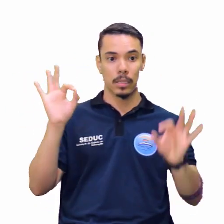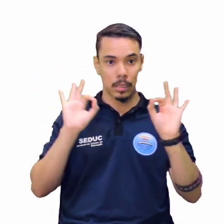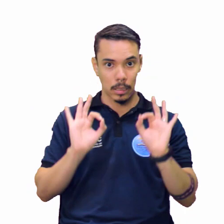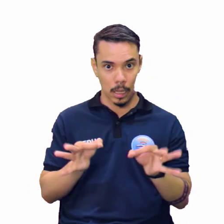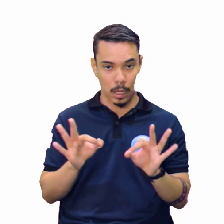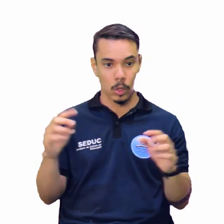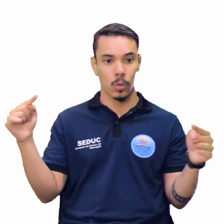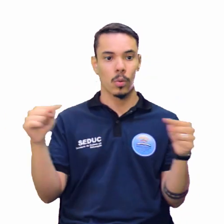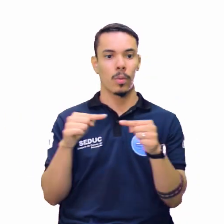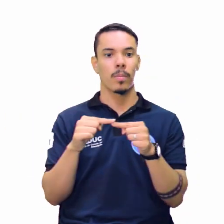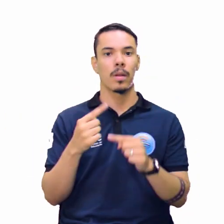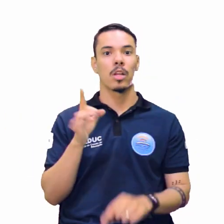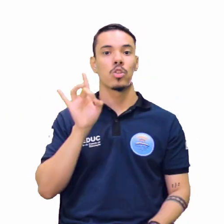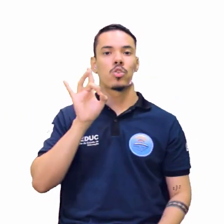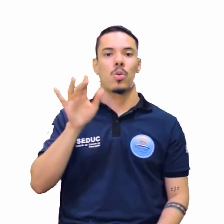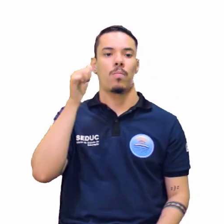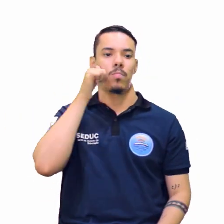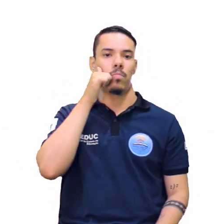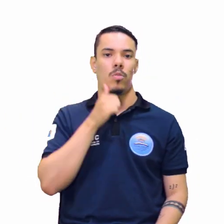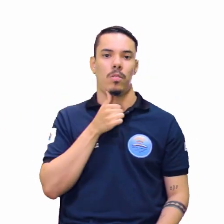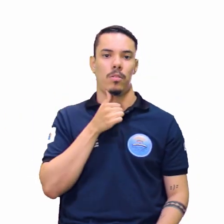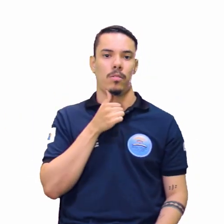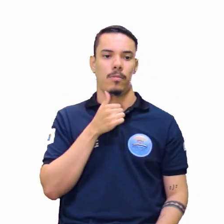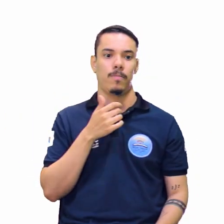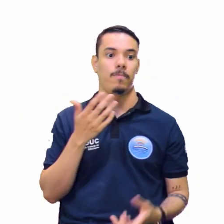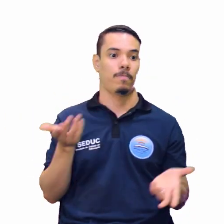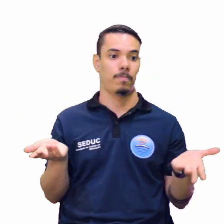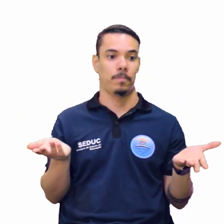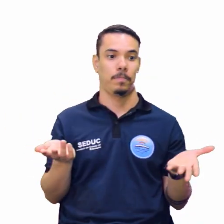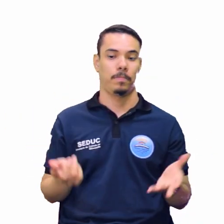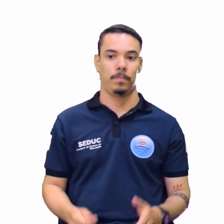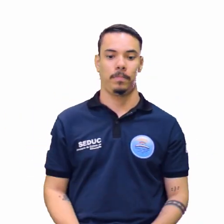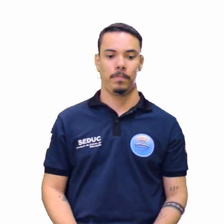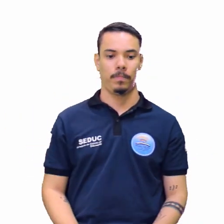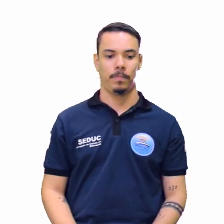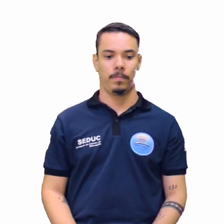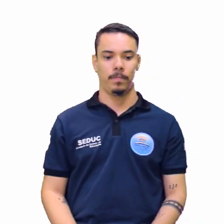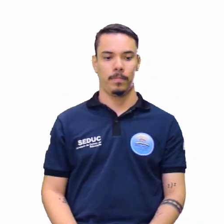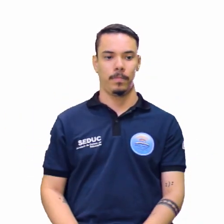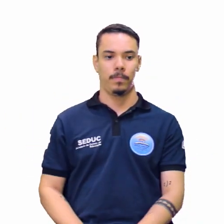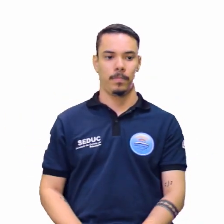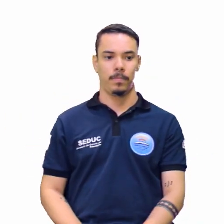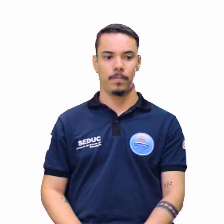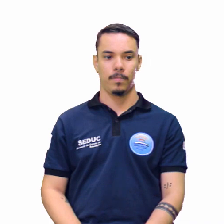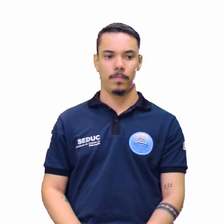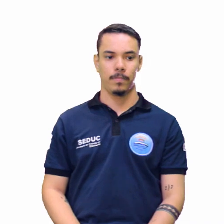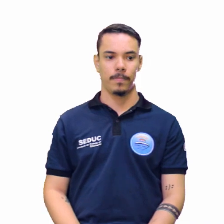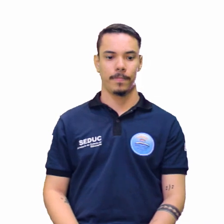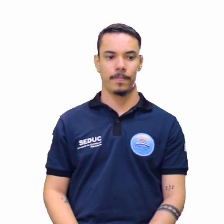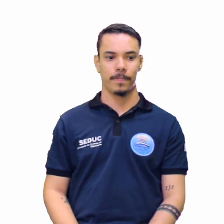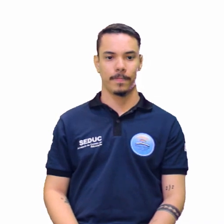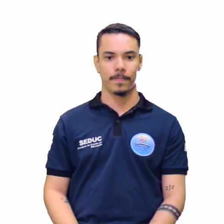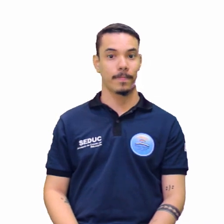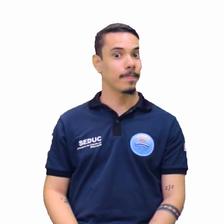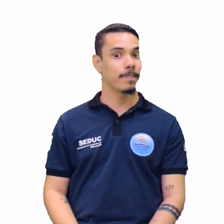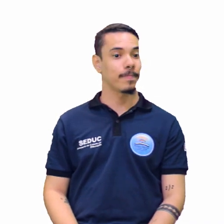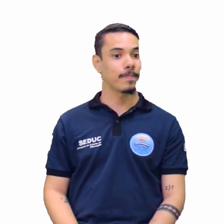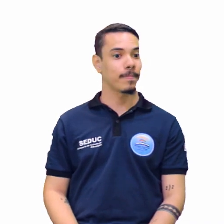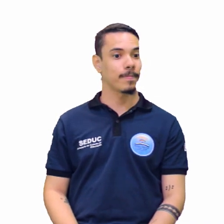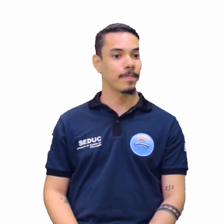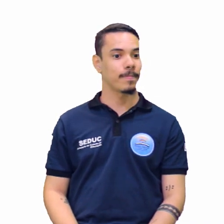só pertence ao gênero feminino a b c d e